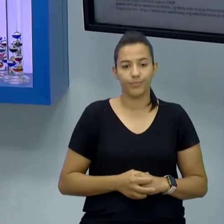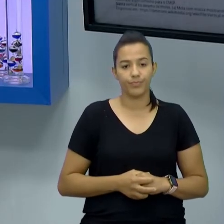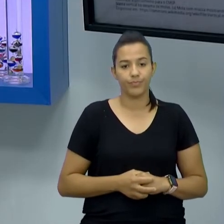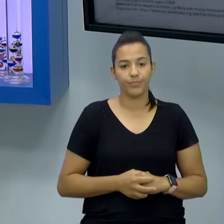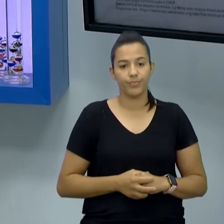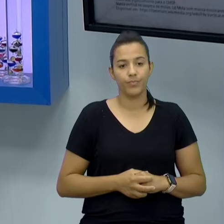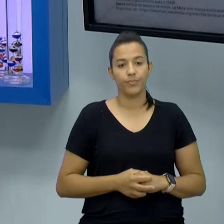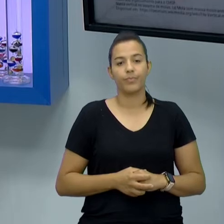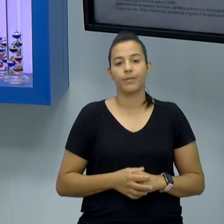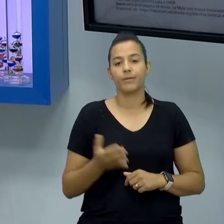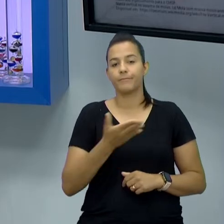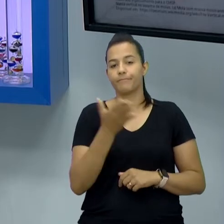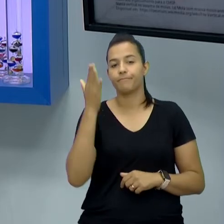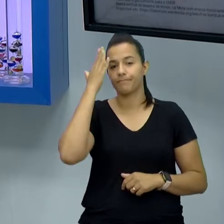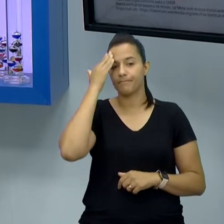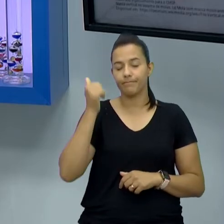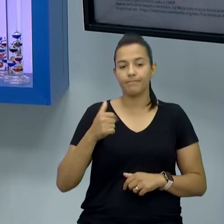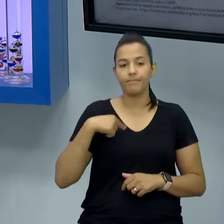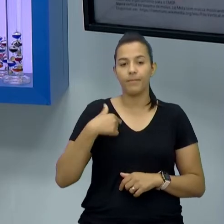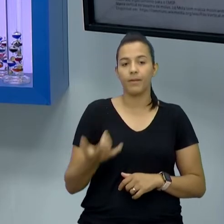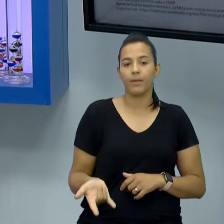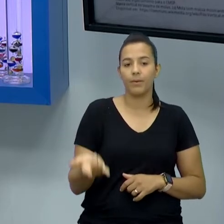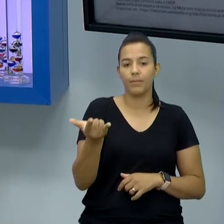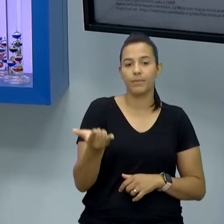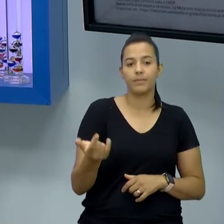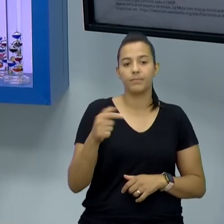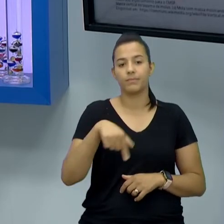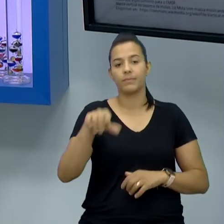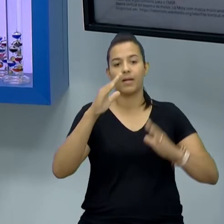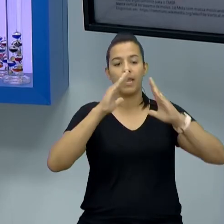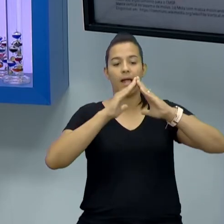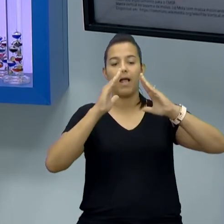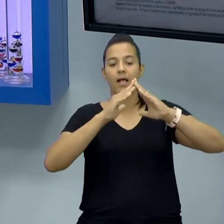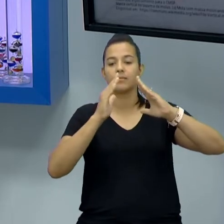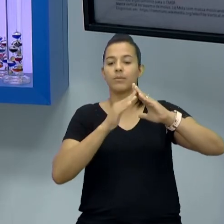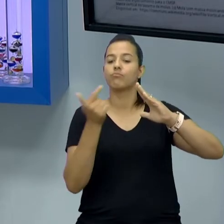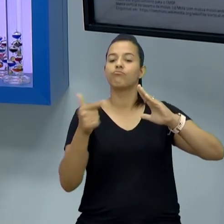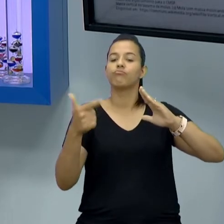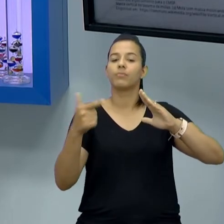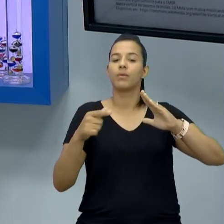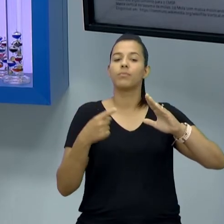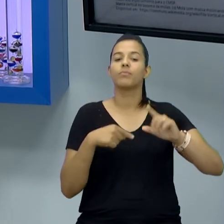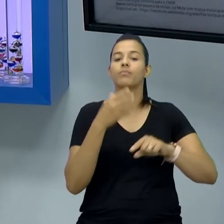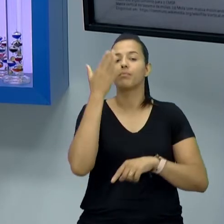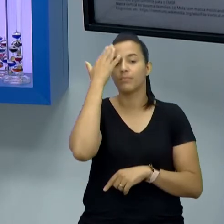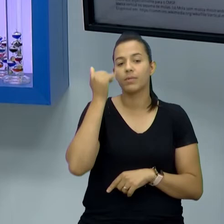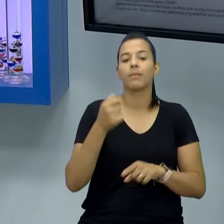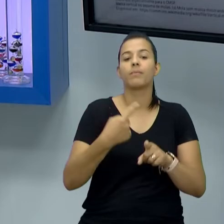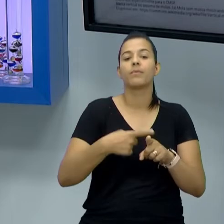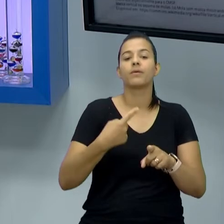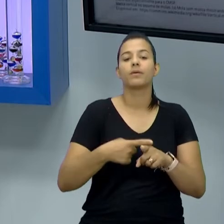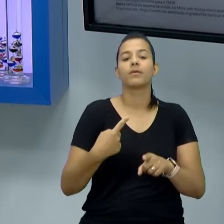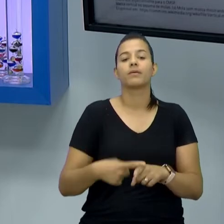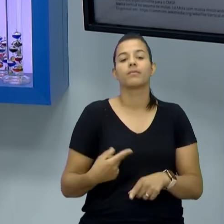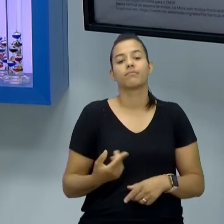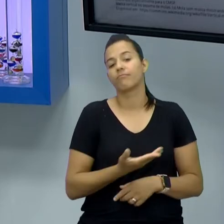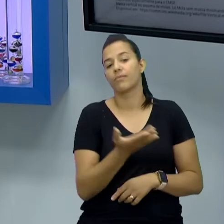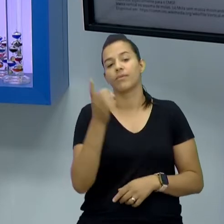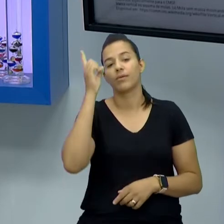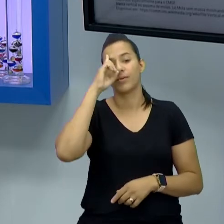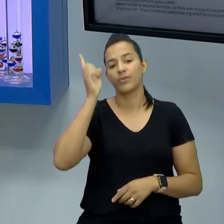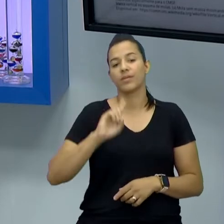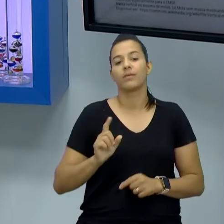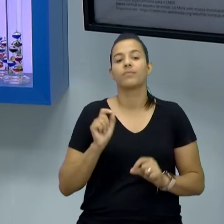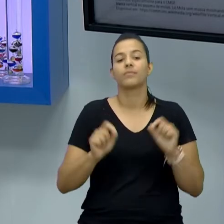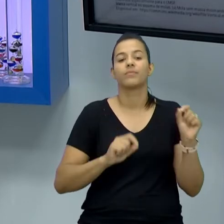Gibalina, você sabe por que o Homem-Aranha não tem telhado na casa dele? Você sabe por quê? Alguém sabe aí por quê? Não sabe por quê.